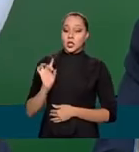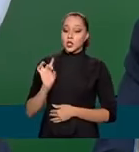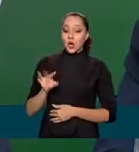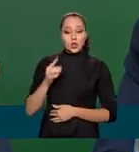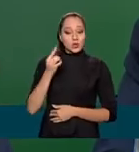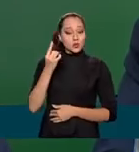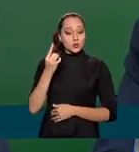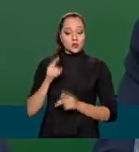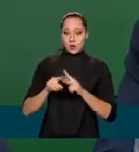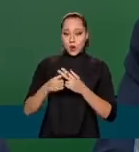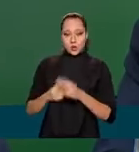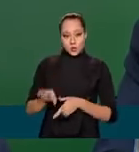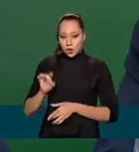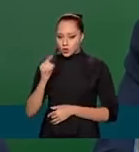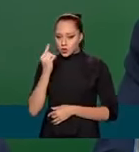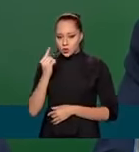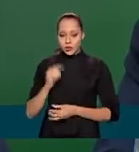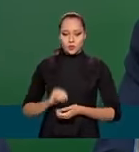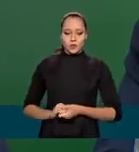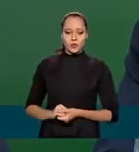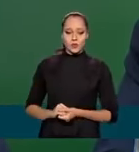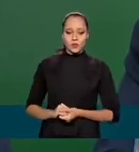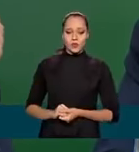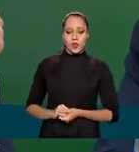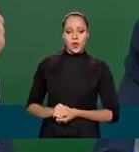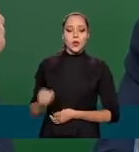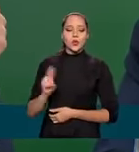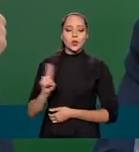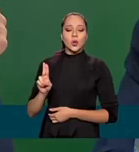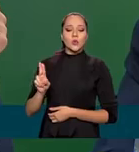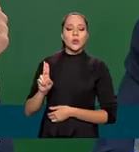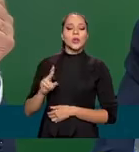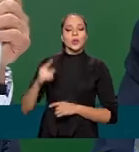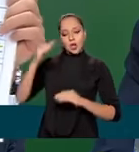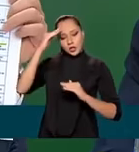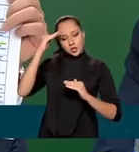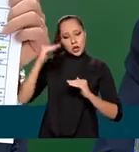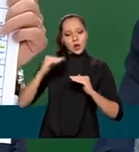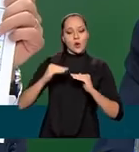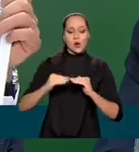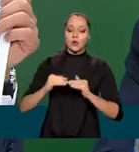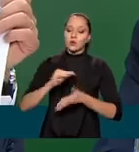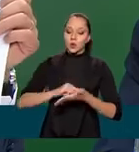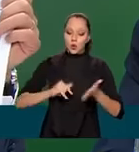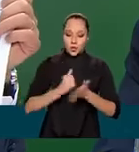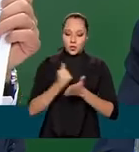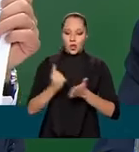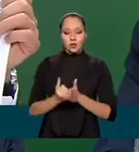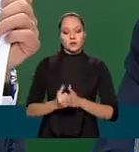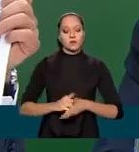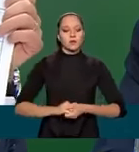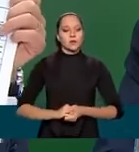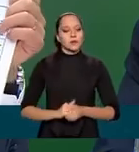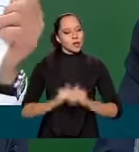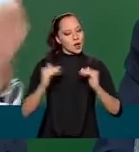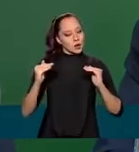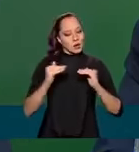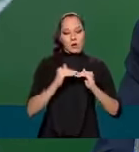de um aspecto Me acorde de agrião ou seja de acordo com o contato